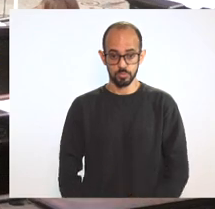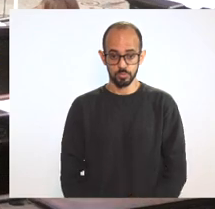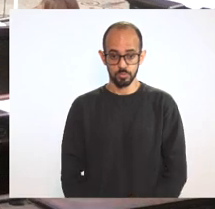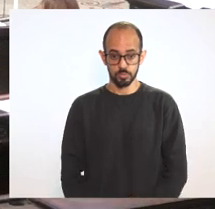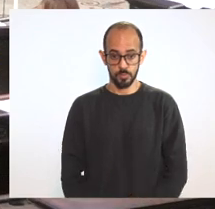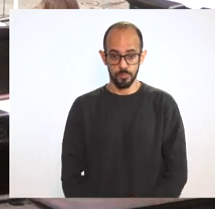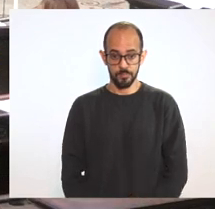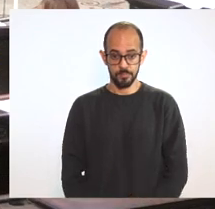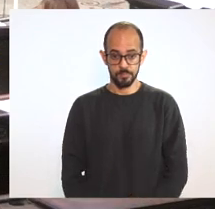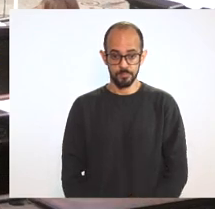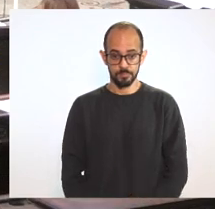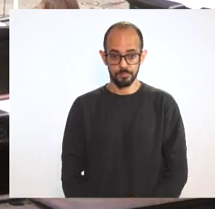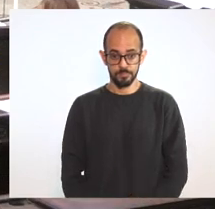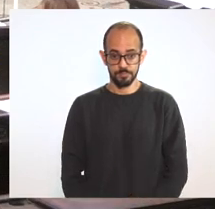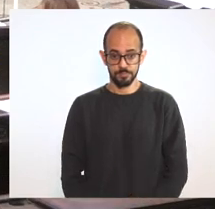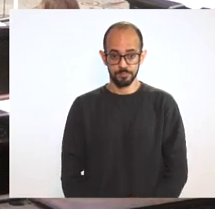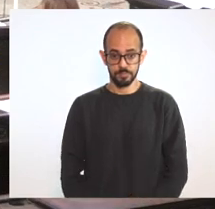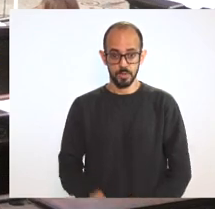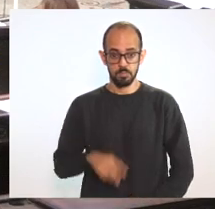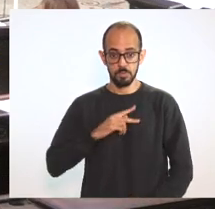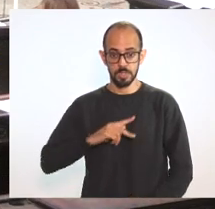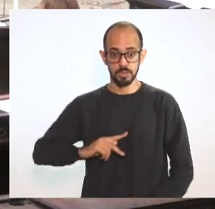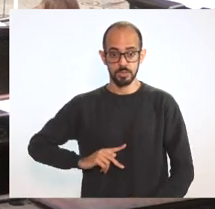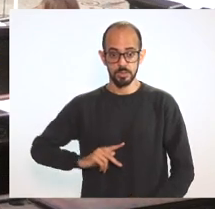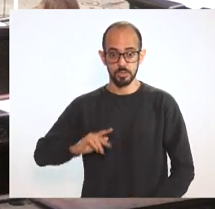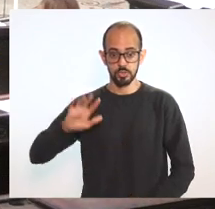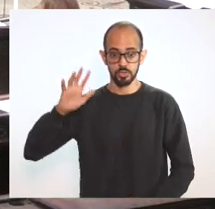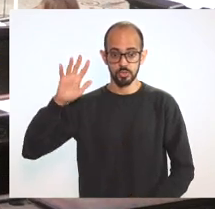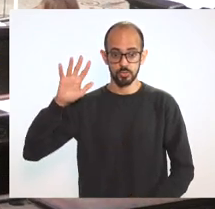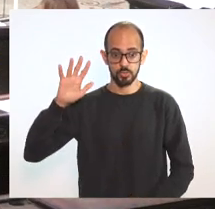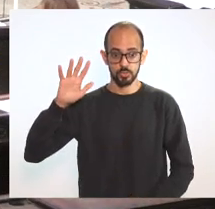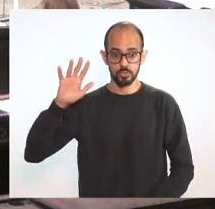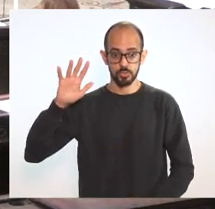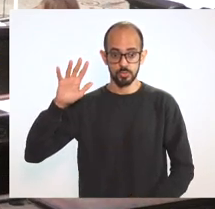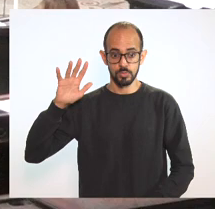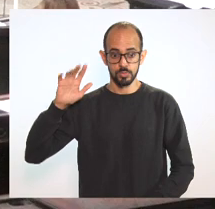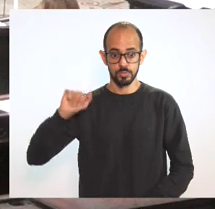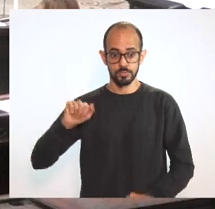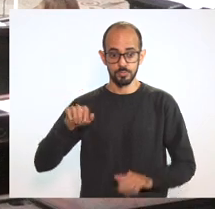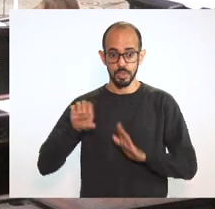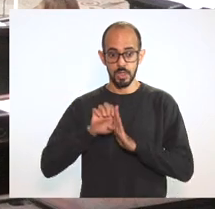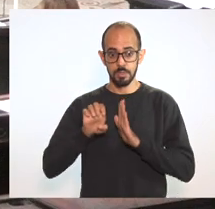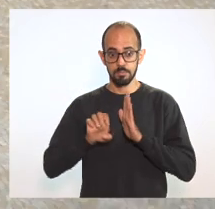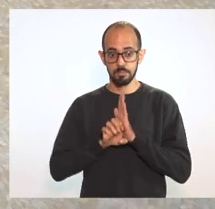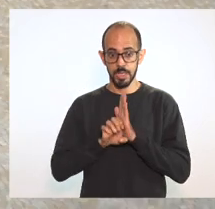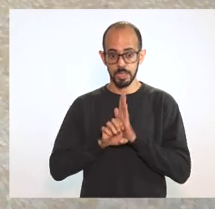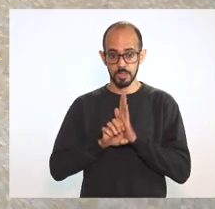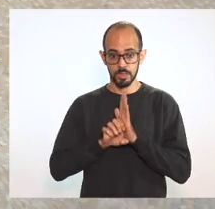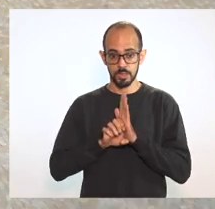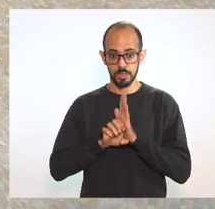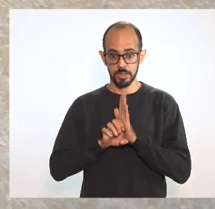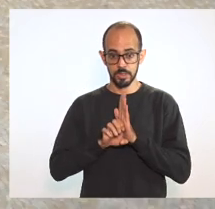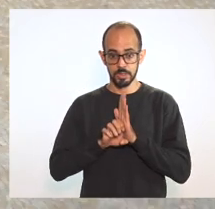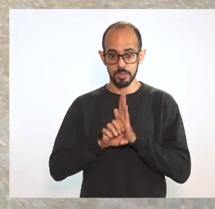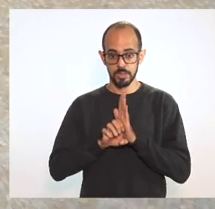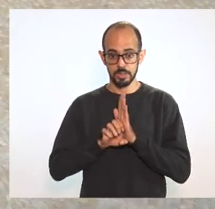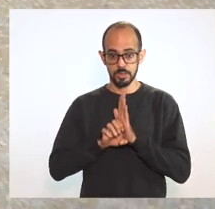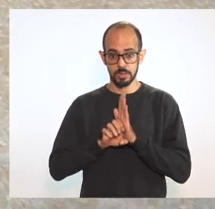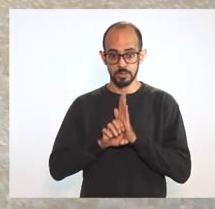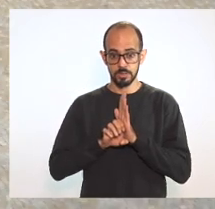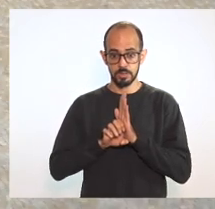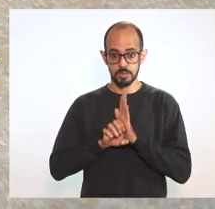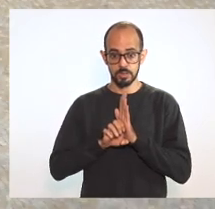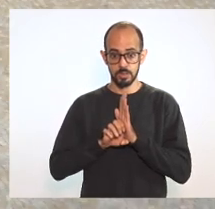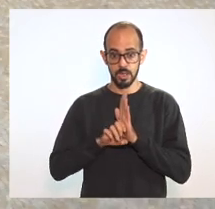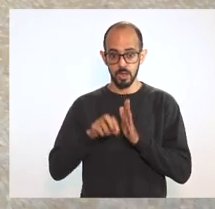Presidente, mas eu não quero que Vossa Excelência lê a ementa, por favor. A ementa do projeto. Cria o dossiê. Vou ler